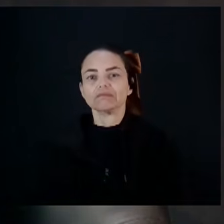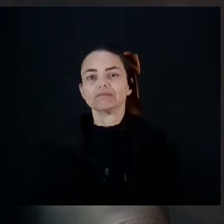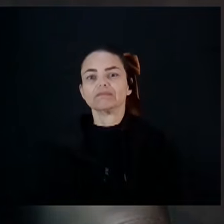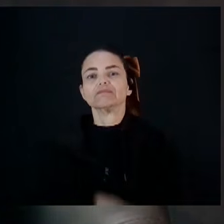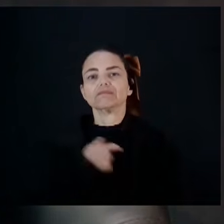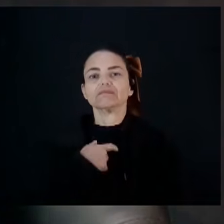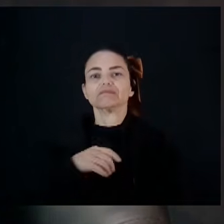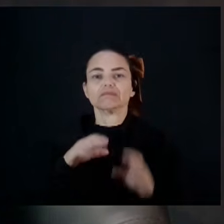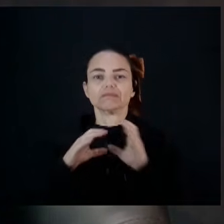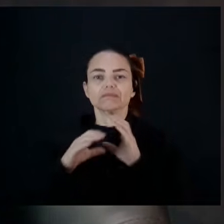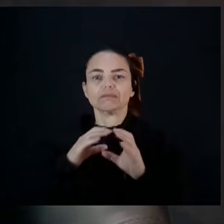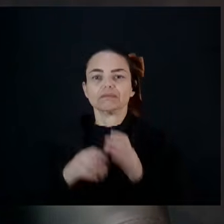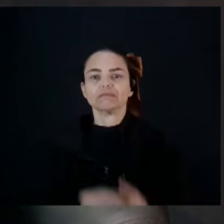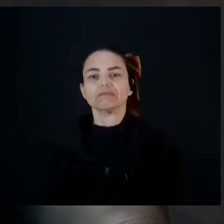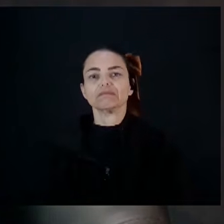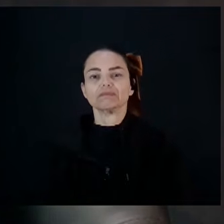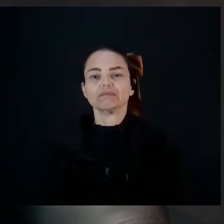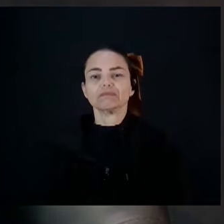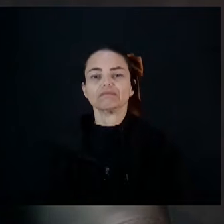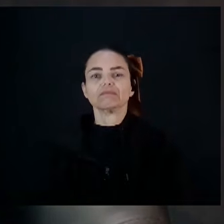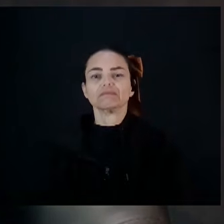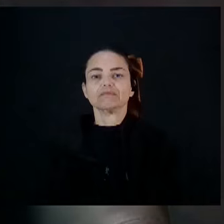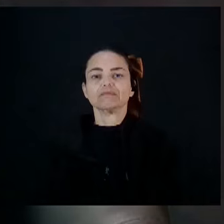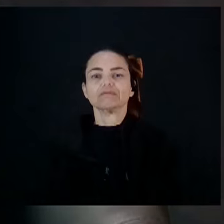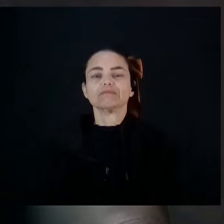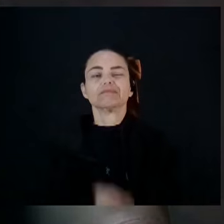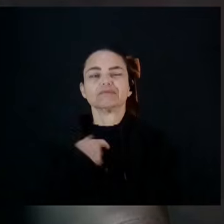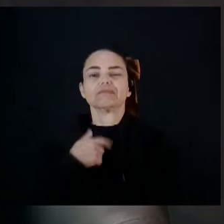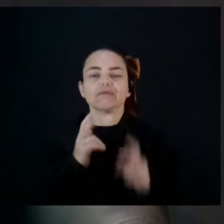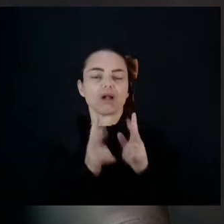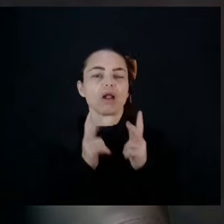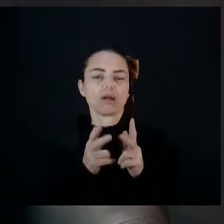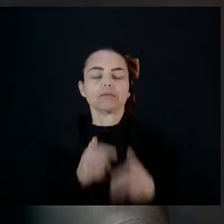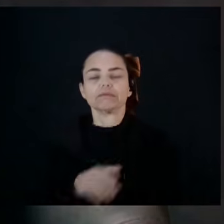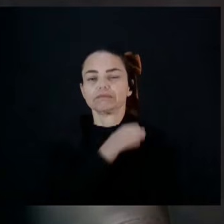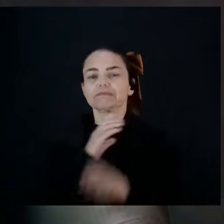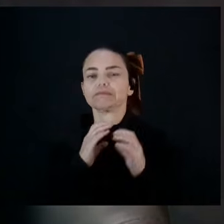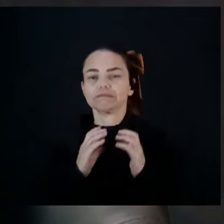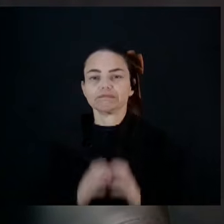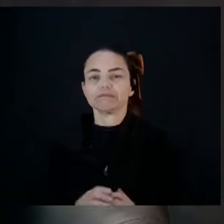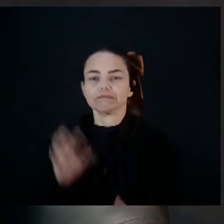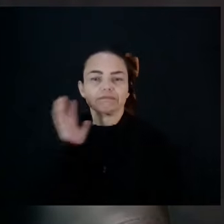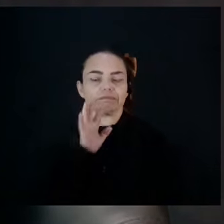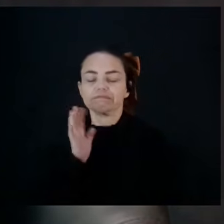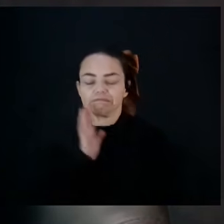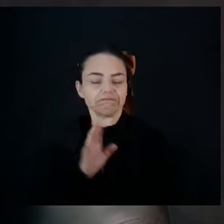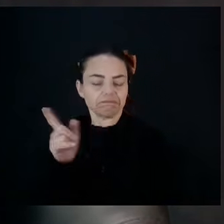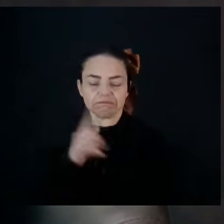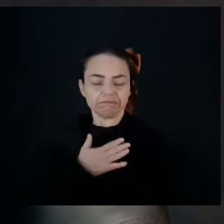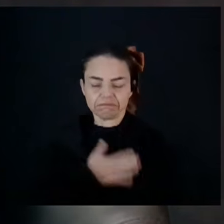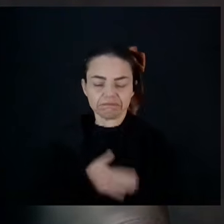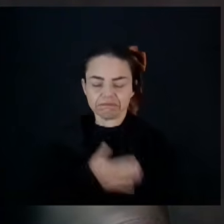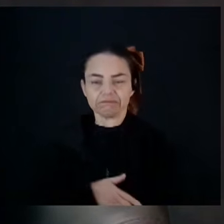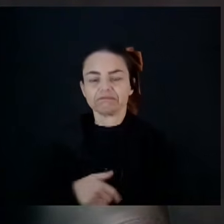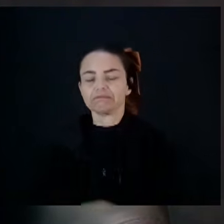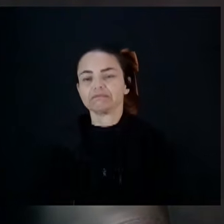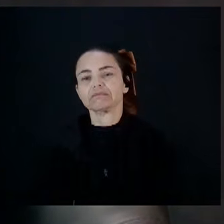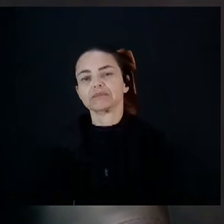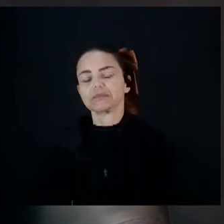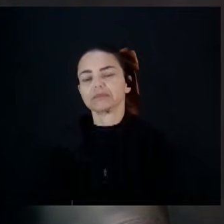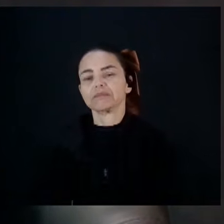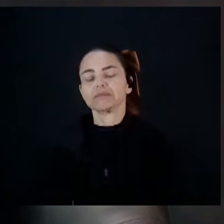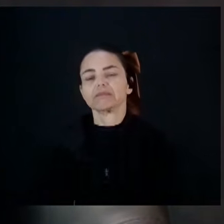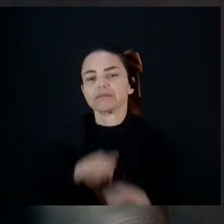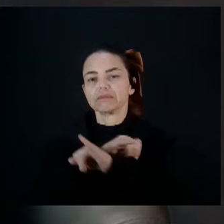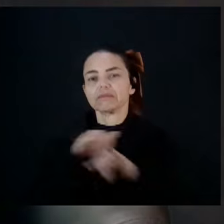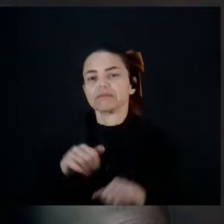ao outro, né, que o outro tá realmente se comportando de uma maneira não muito agradável, mas o que eu quero deixar, a mensagem principal é